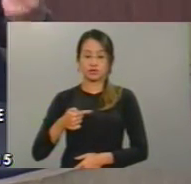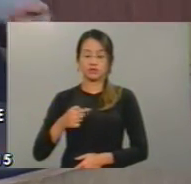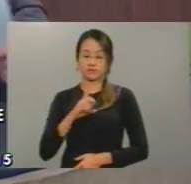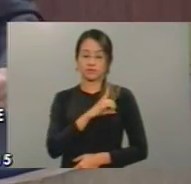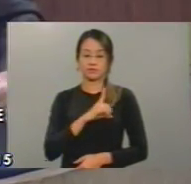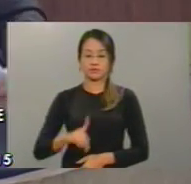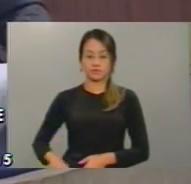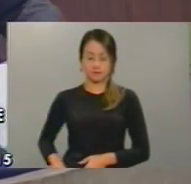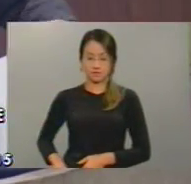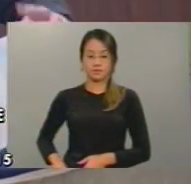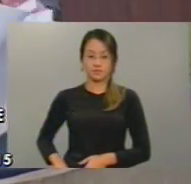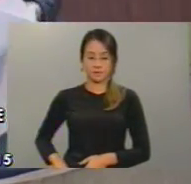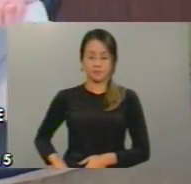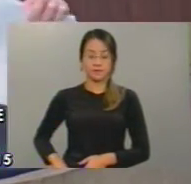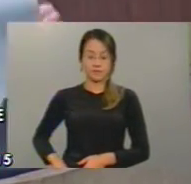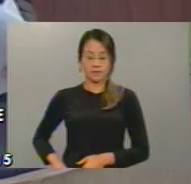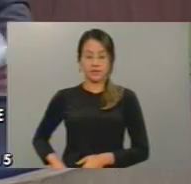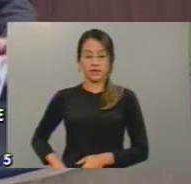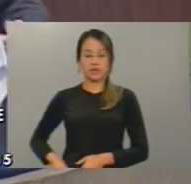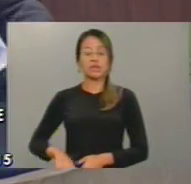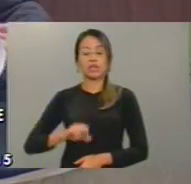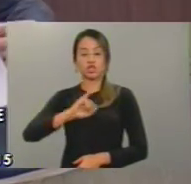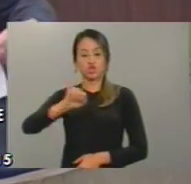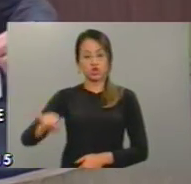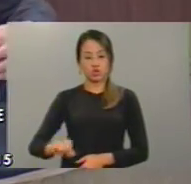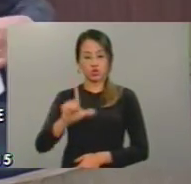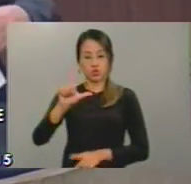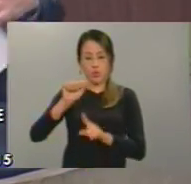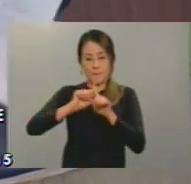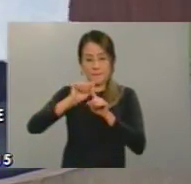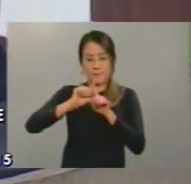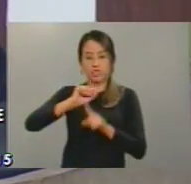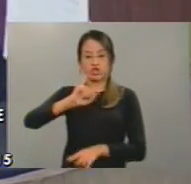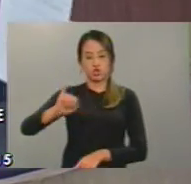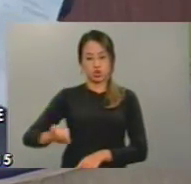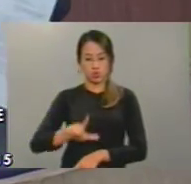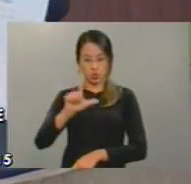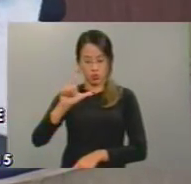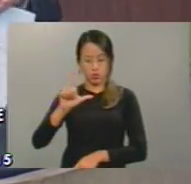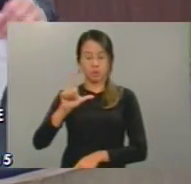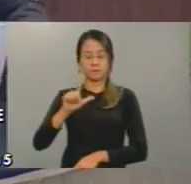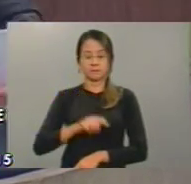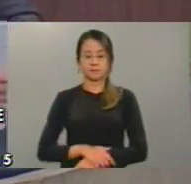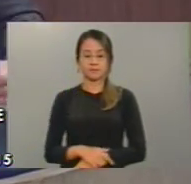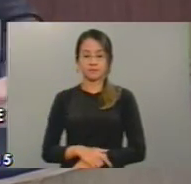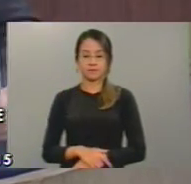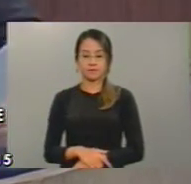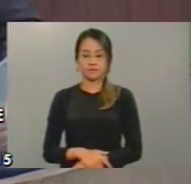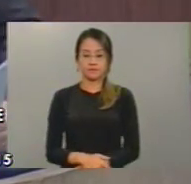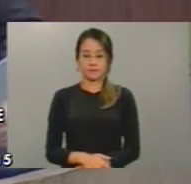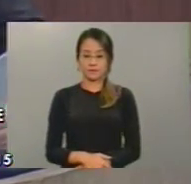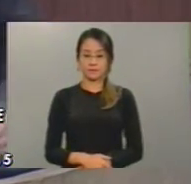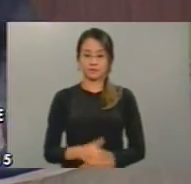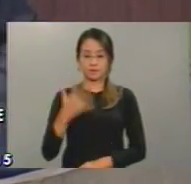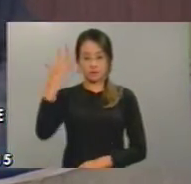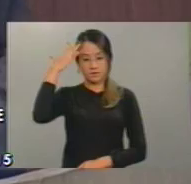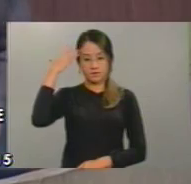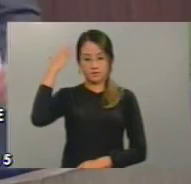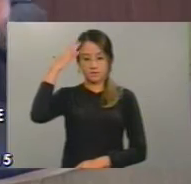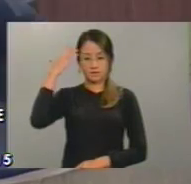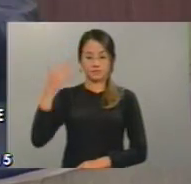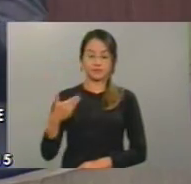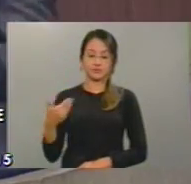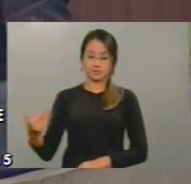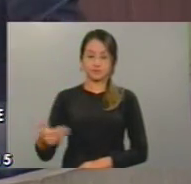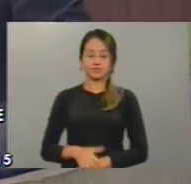de julho de 2015, uma comissão especial... Deputado Renato Leitão. Claro. Quando possível, Evandro Leitão. Claro. No